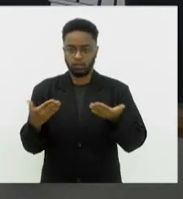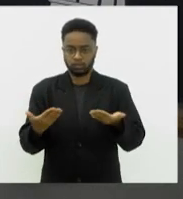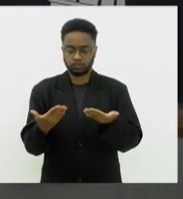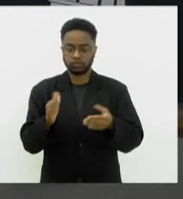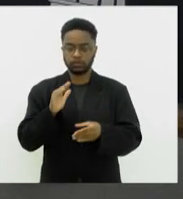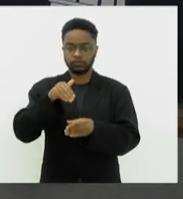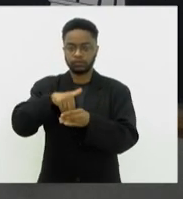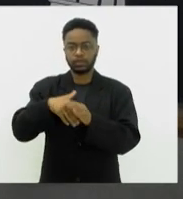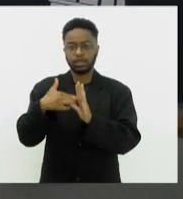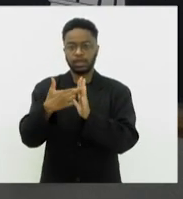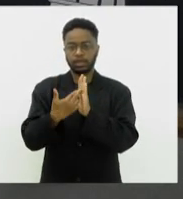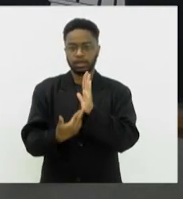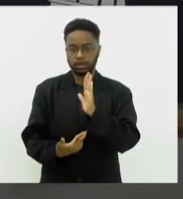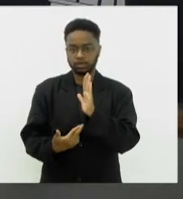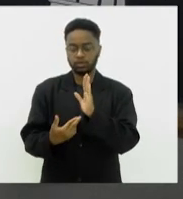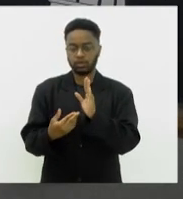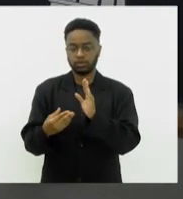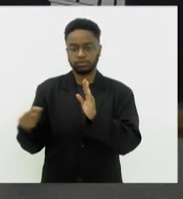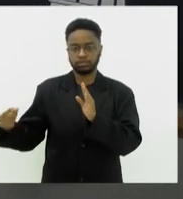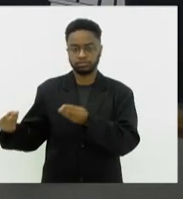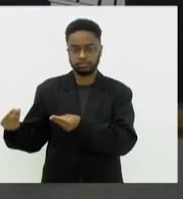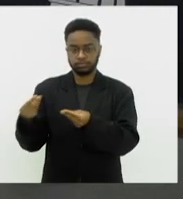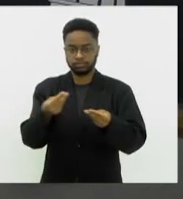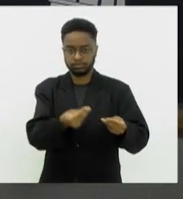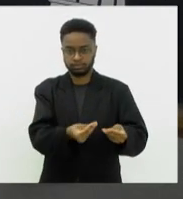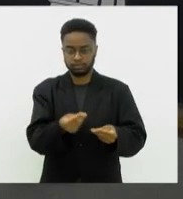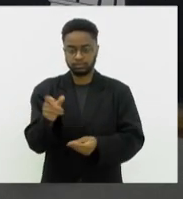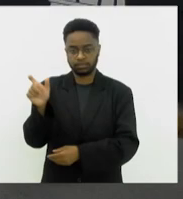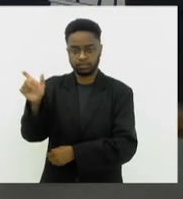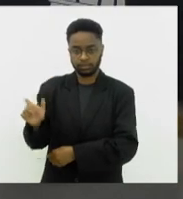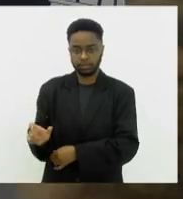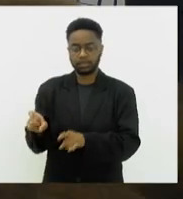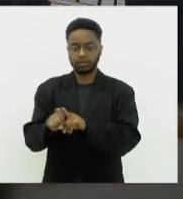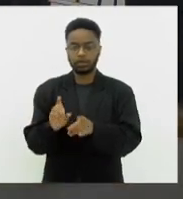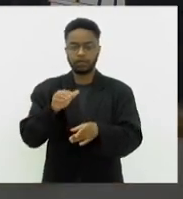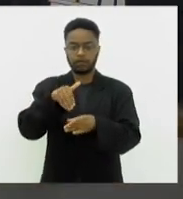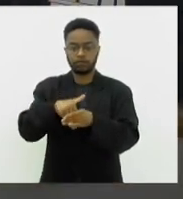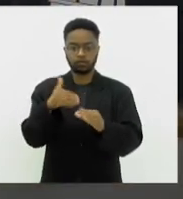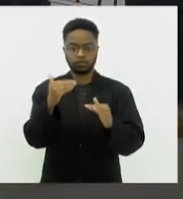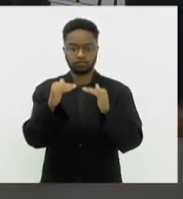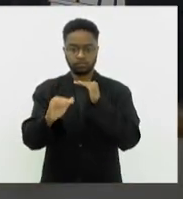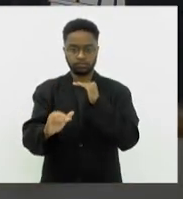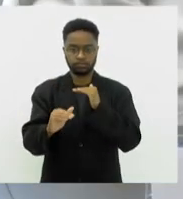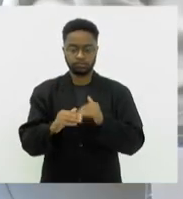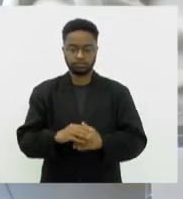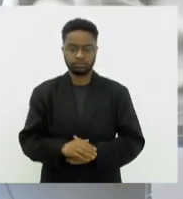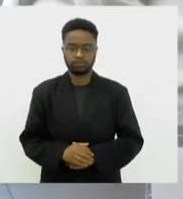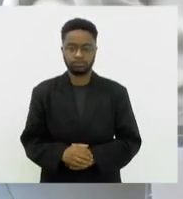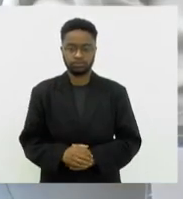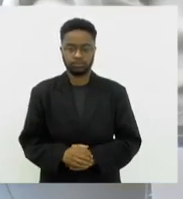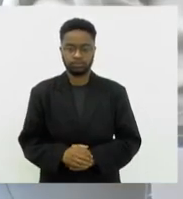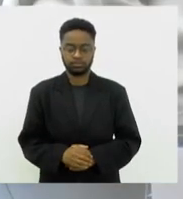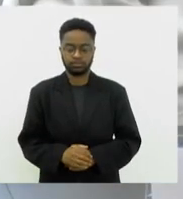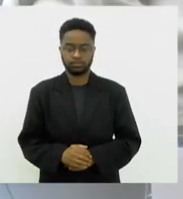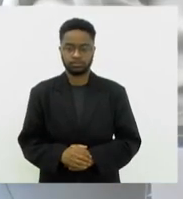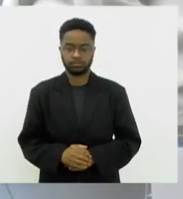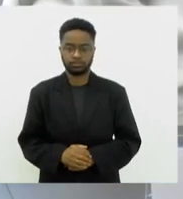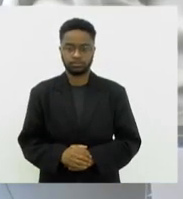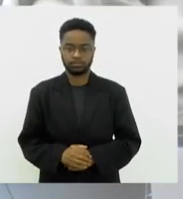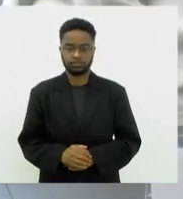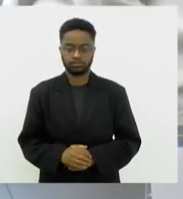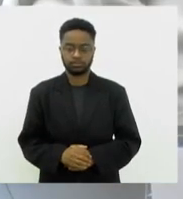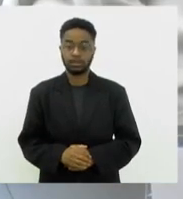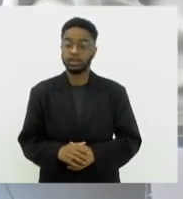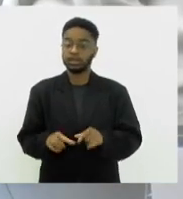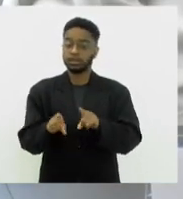do relatório apresentado pelo relator e do voto divergente ao longo importante